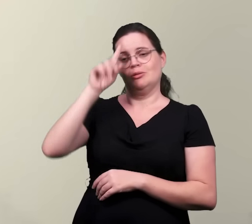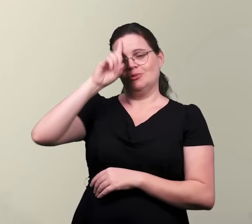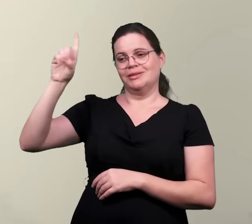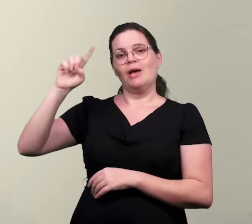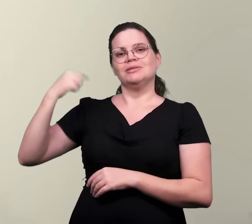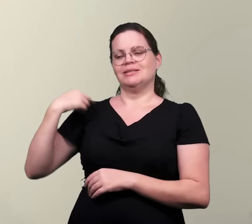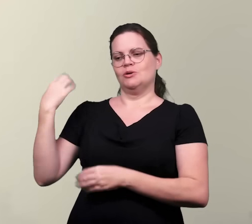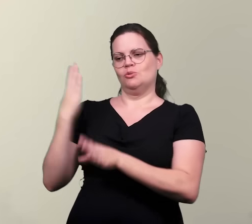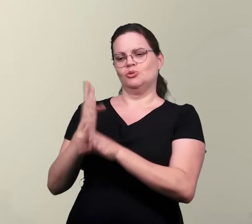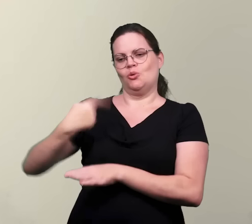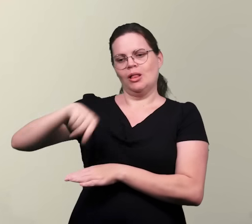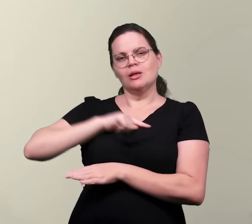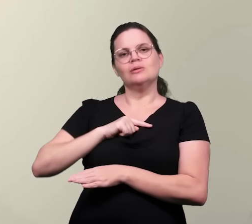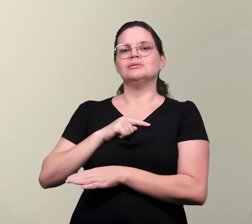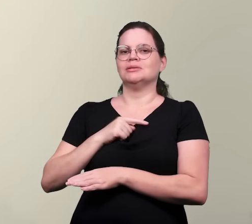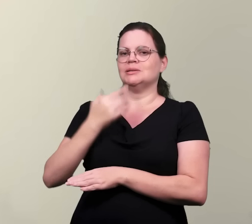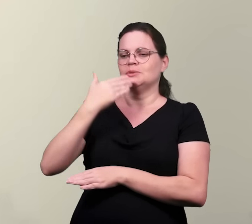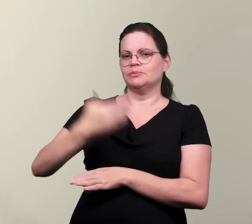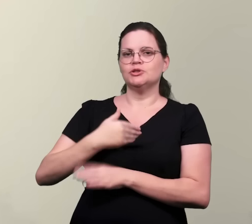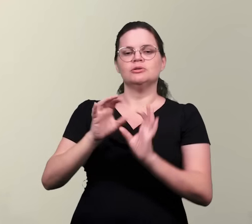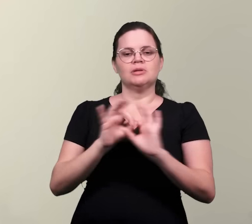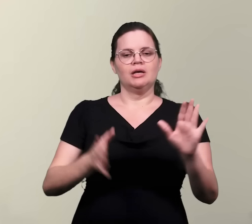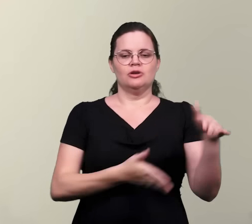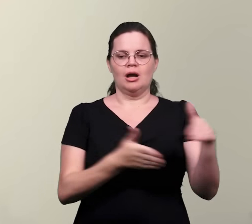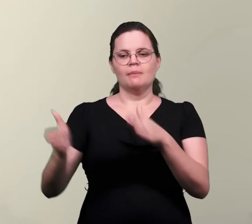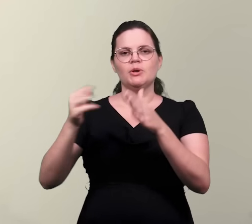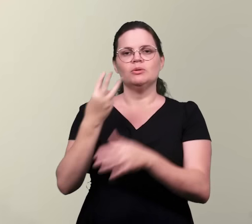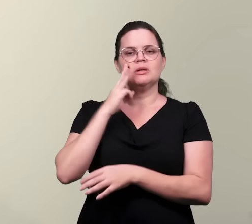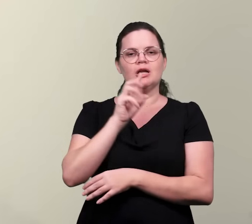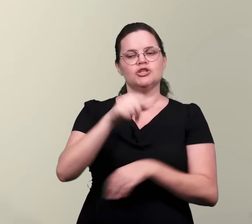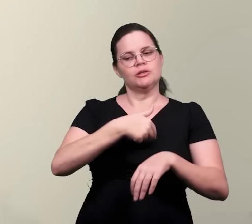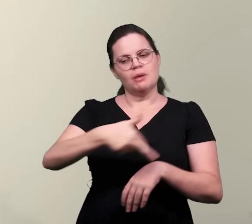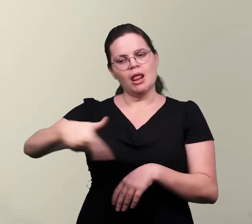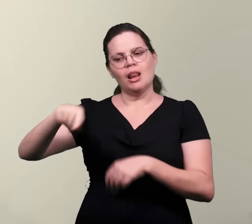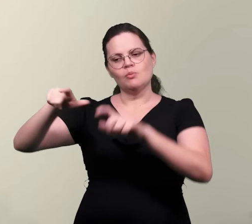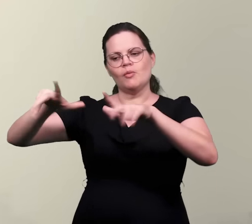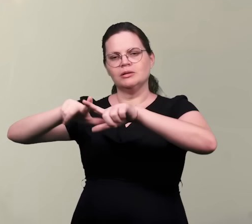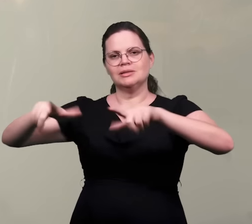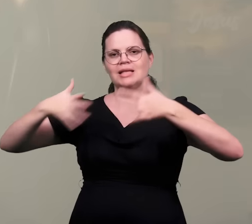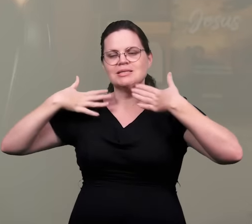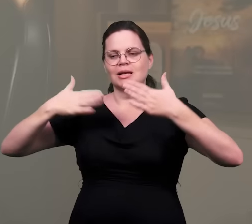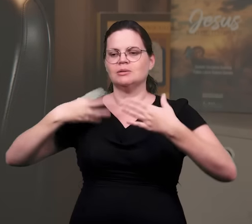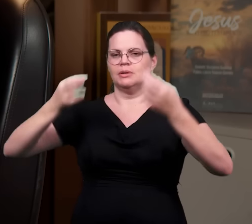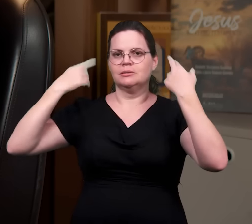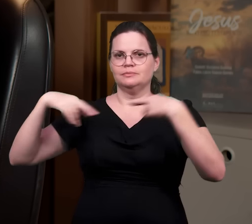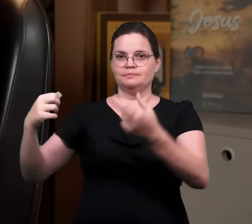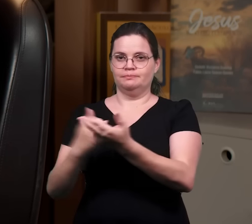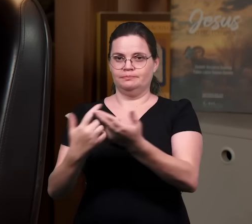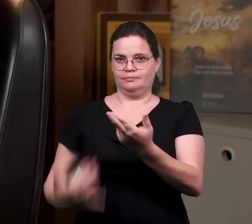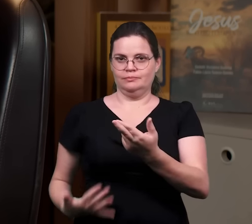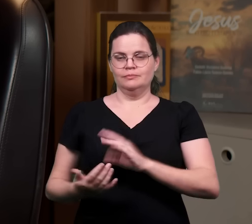ir caminho de 3 dias para o deserto, para que sacrifiquemos ao Senhor nosso Deus. Então, a nossa vida é uma